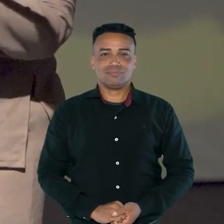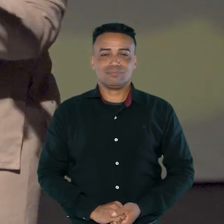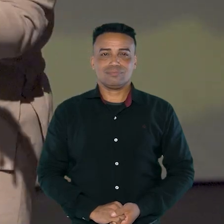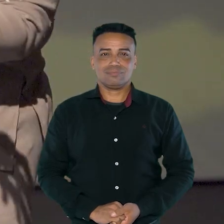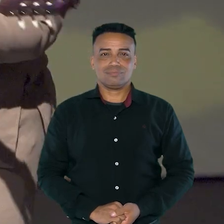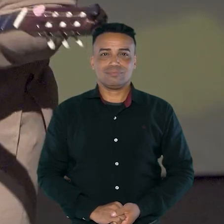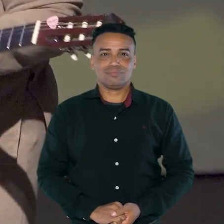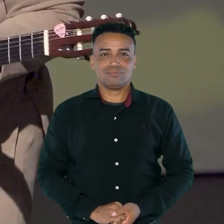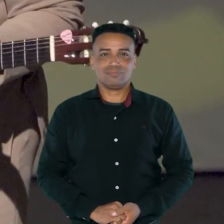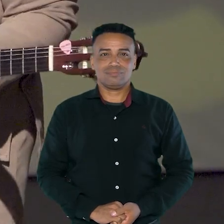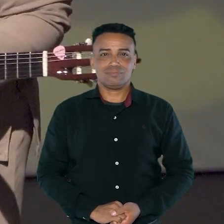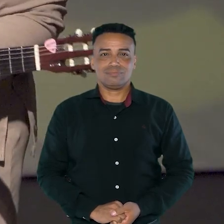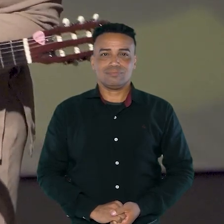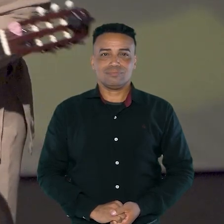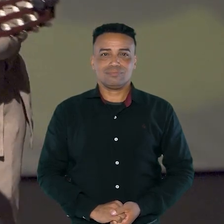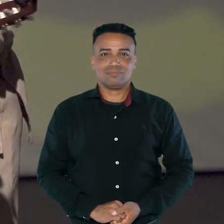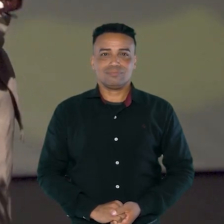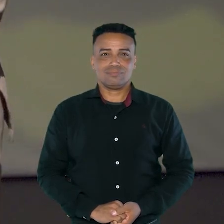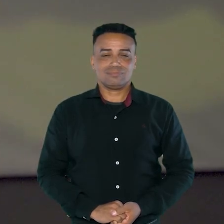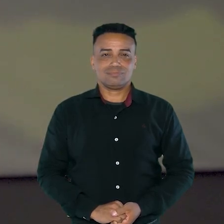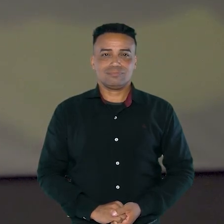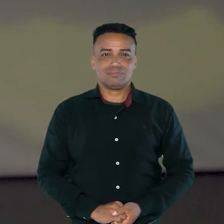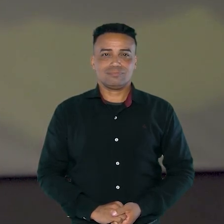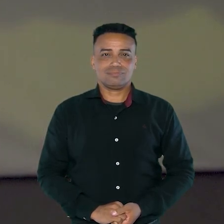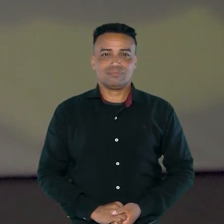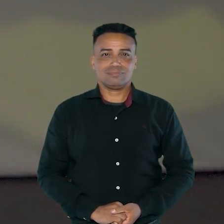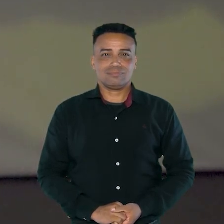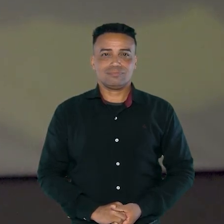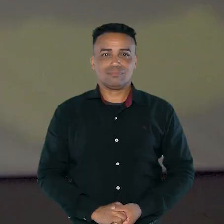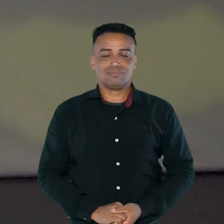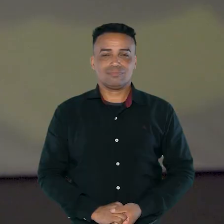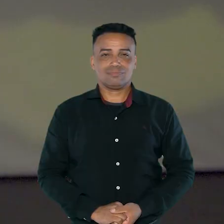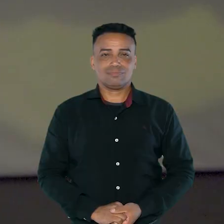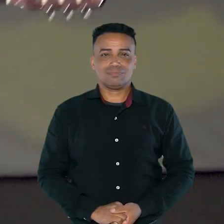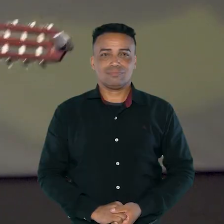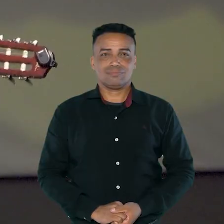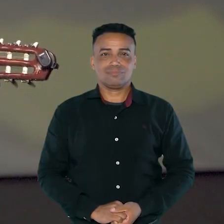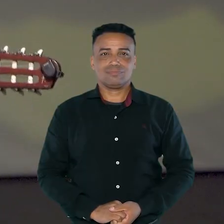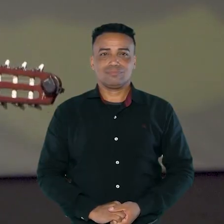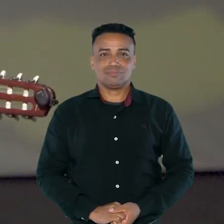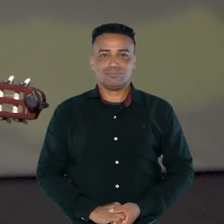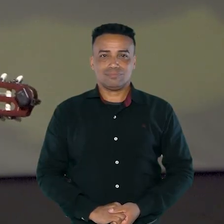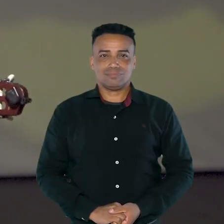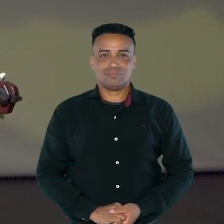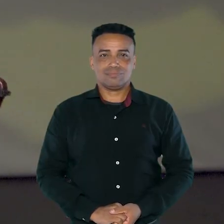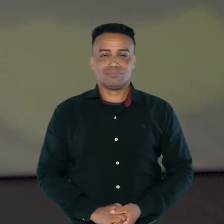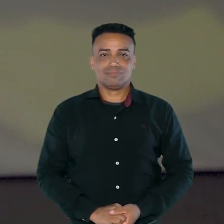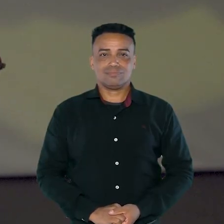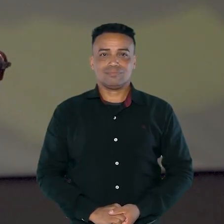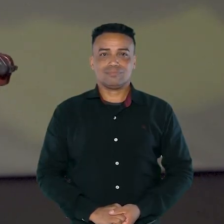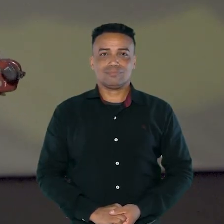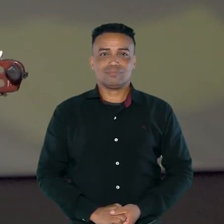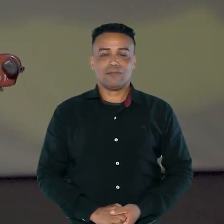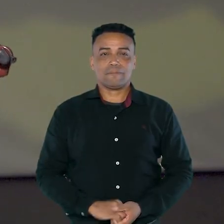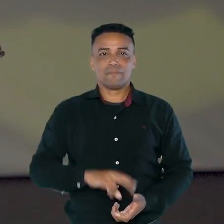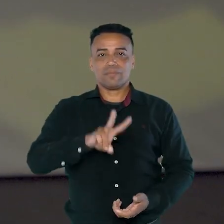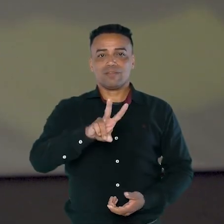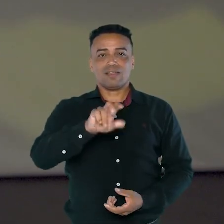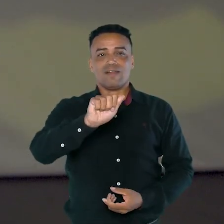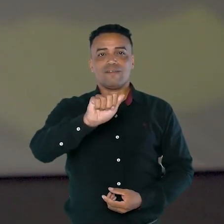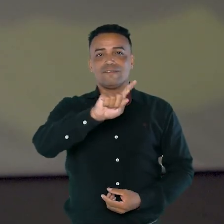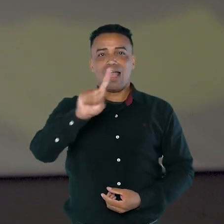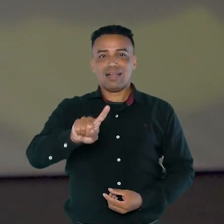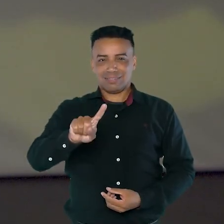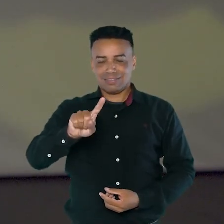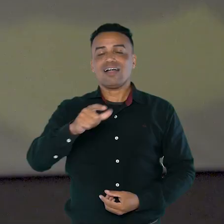liga o cabo, já que trata-se de um violão elétrico, e se prepara para tocar e cantar. O Vaz falou